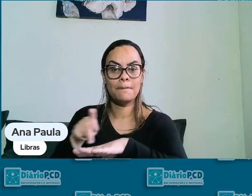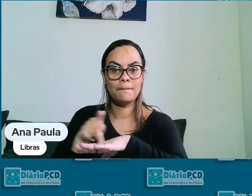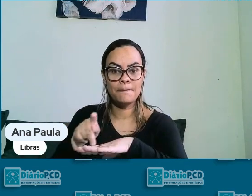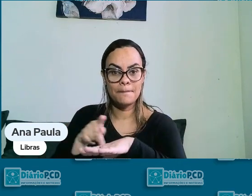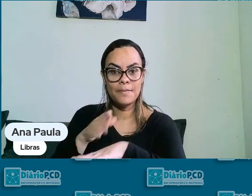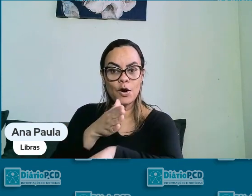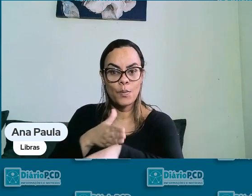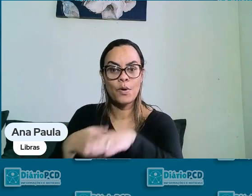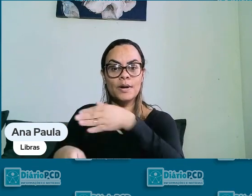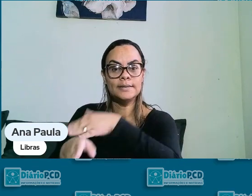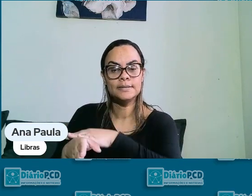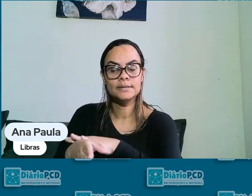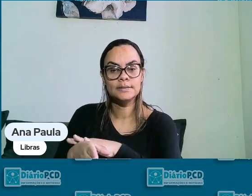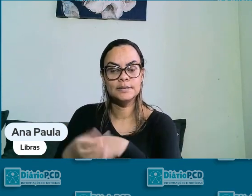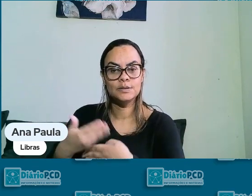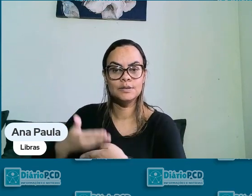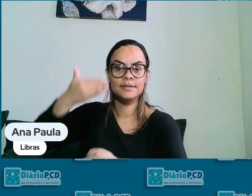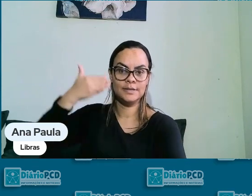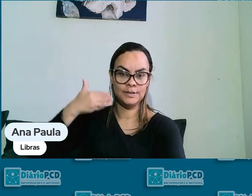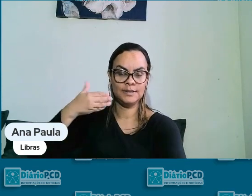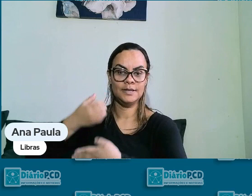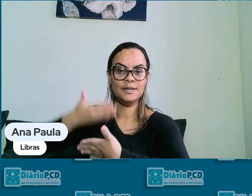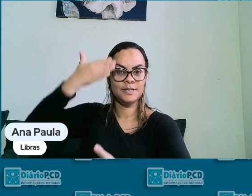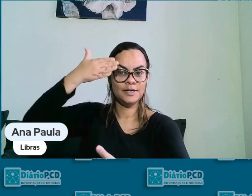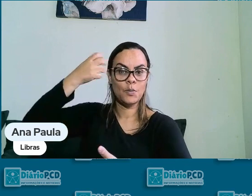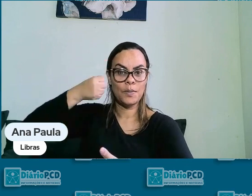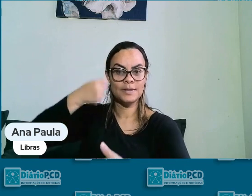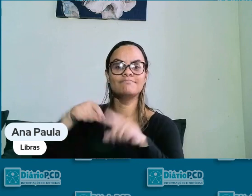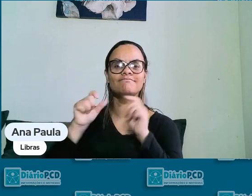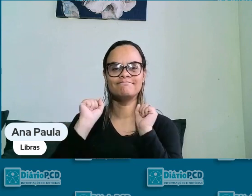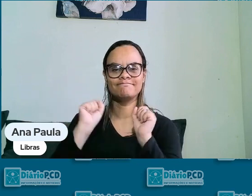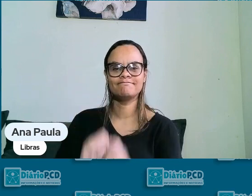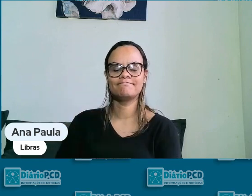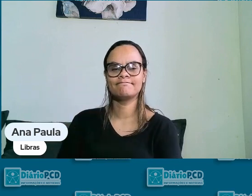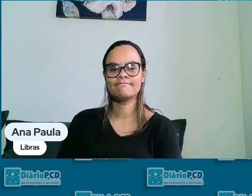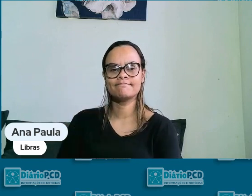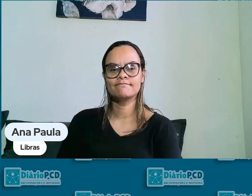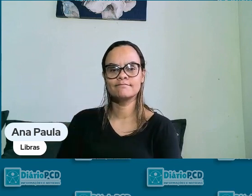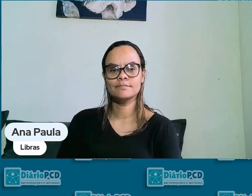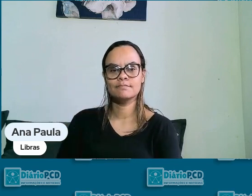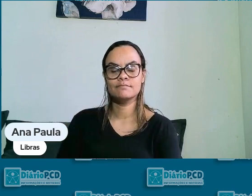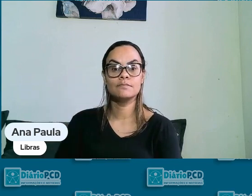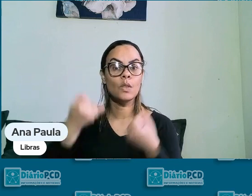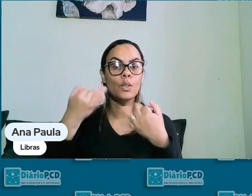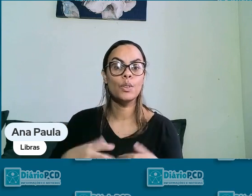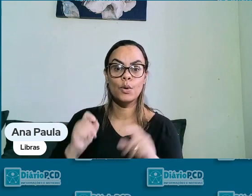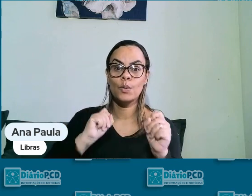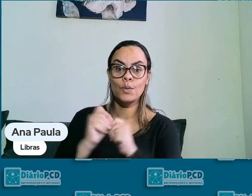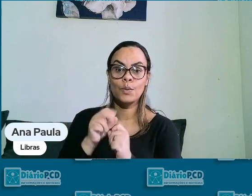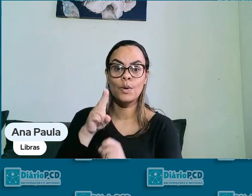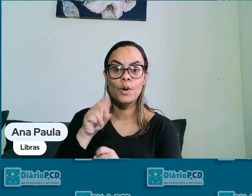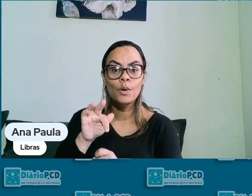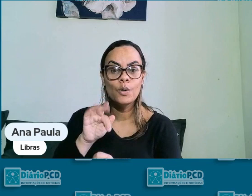manga longa, ao fundo um painel branco. Bom, pessoal, é o seguinte, vamos falar sobre CONFAS